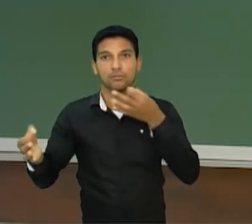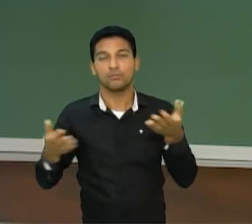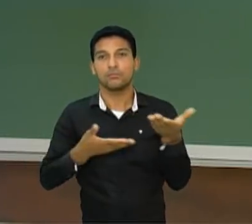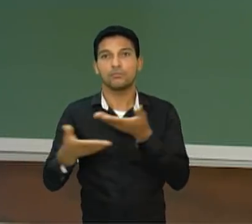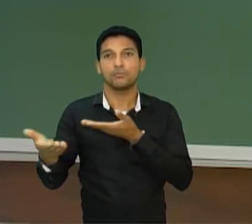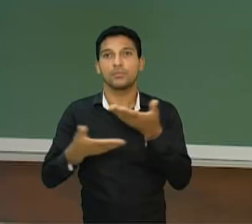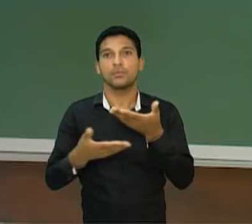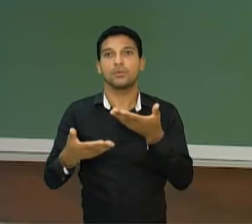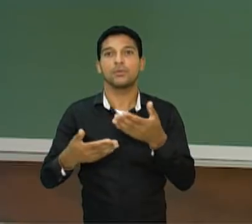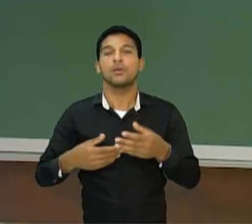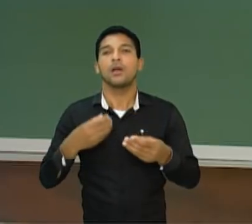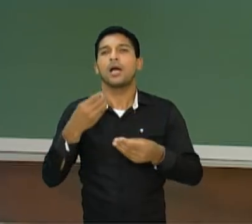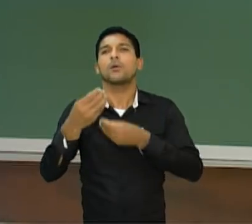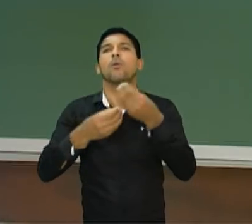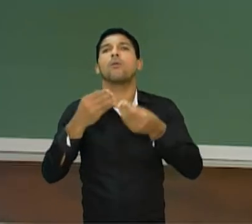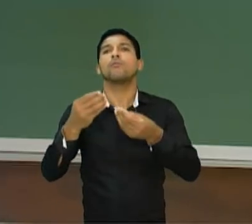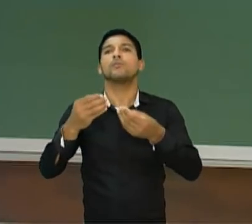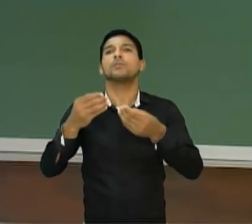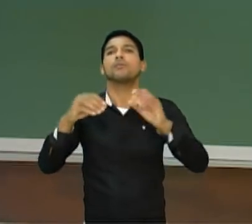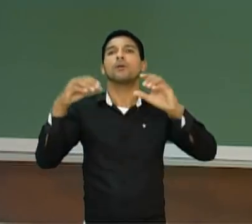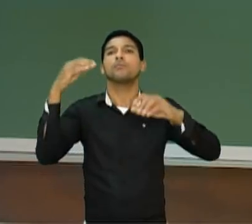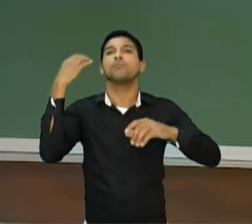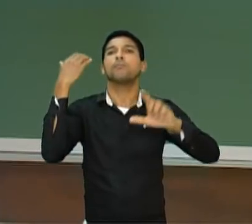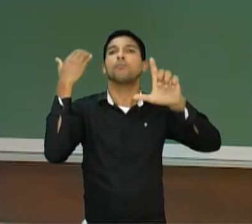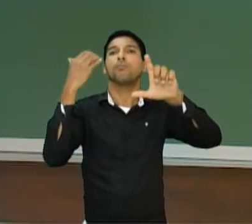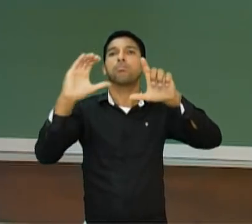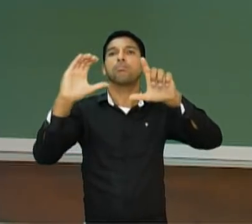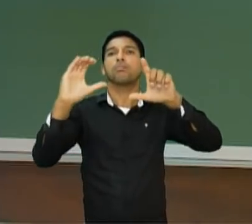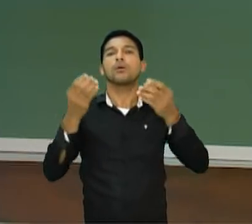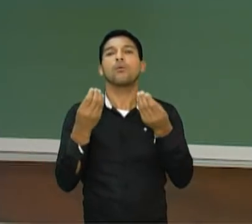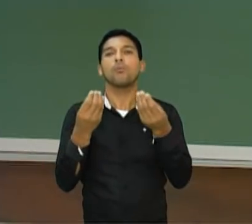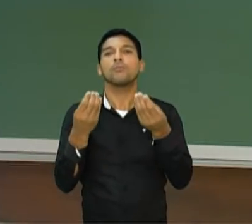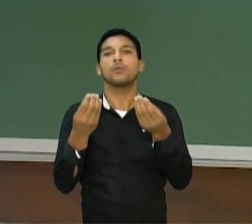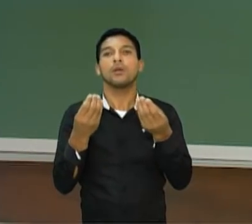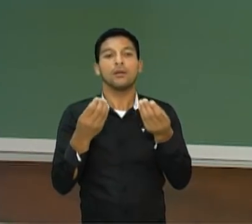essa escola agora. Assista o vídeo aí.